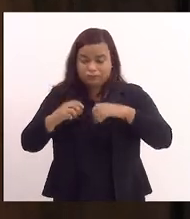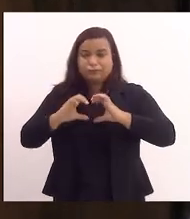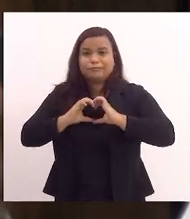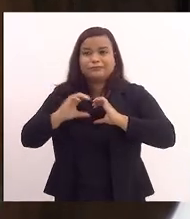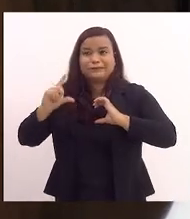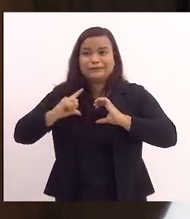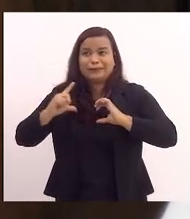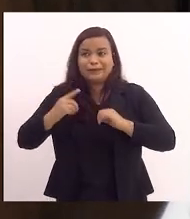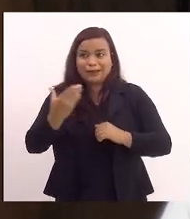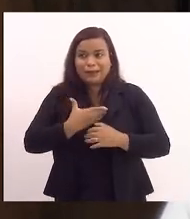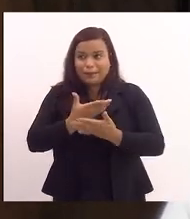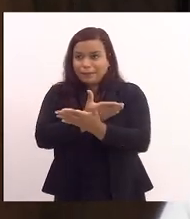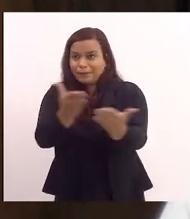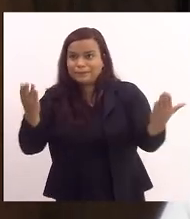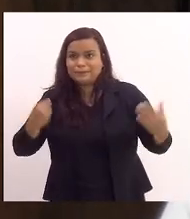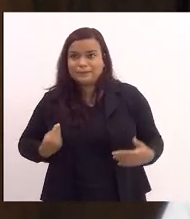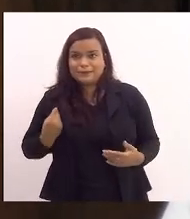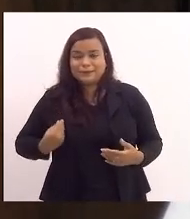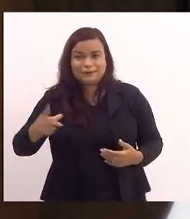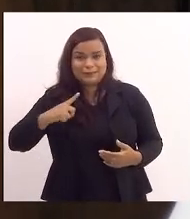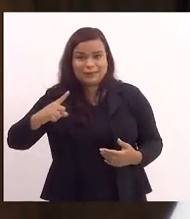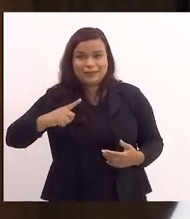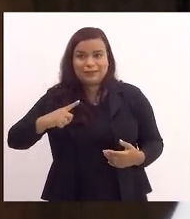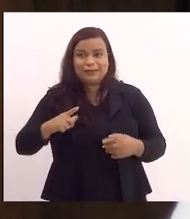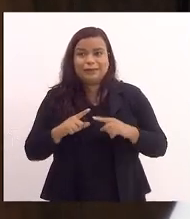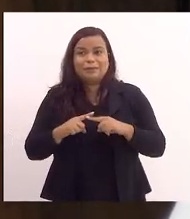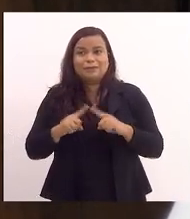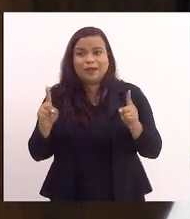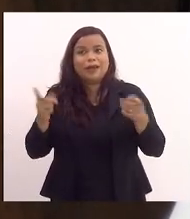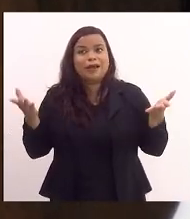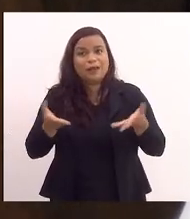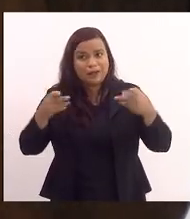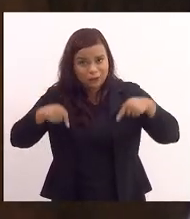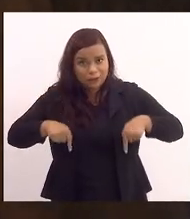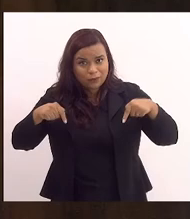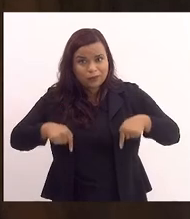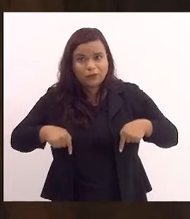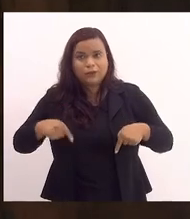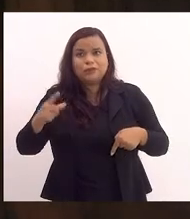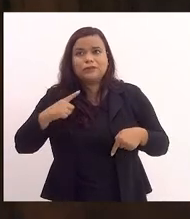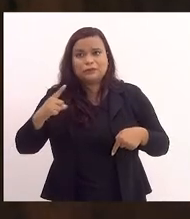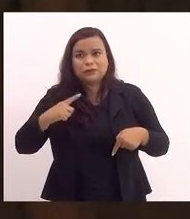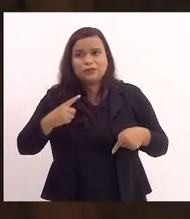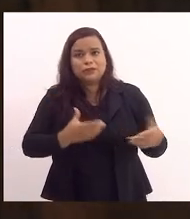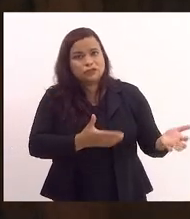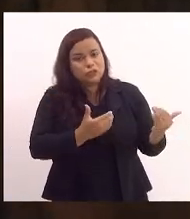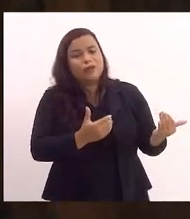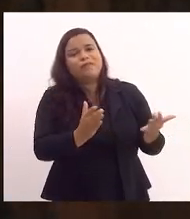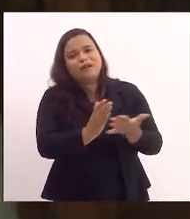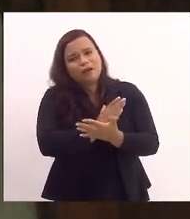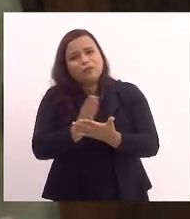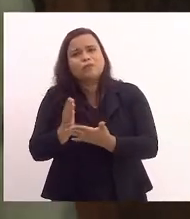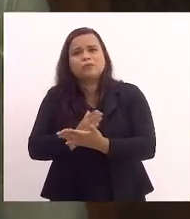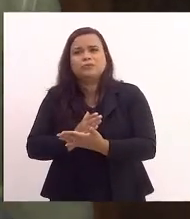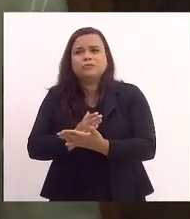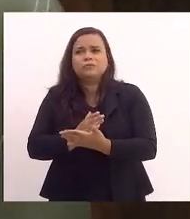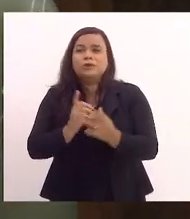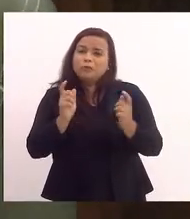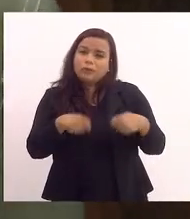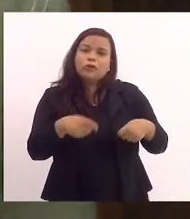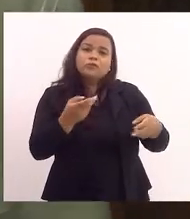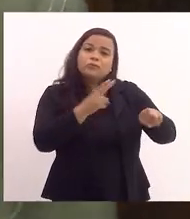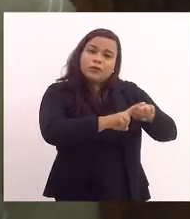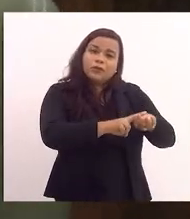todos os meus amigos estão aqui presentes. Mas nesse exato momento, tem algum jovem pode estar sendo